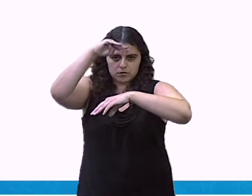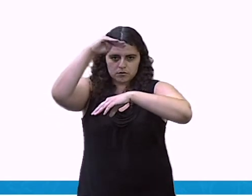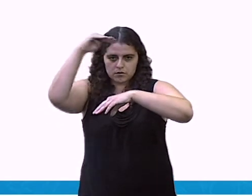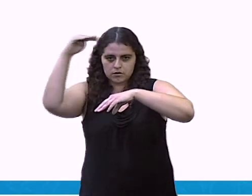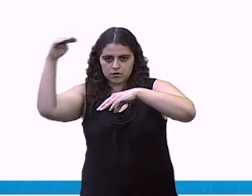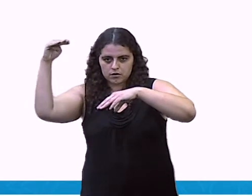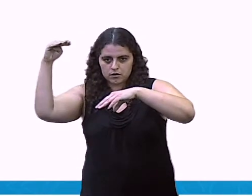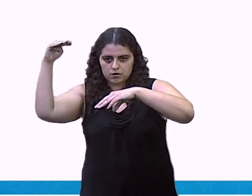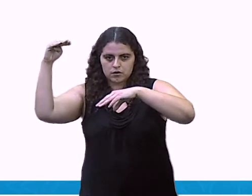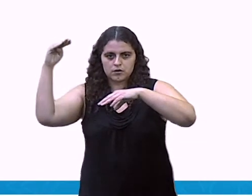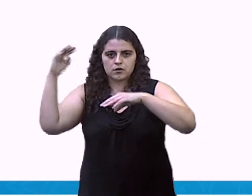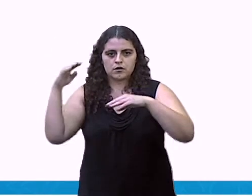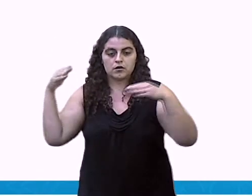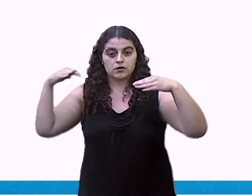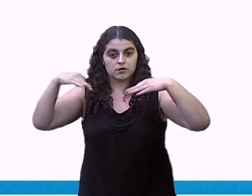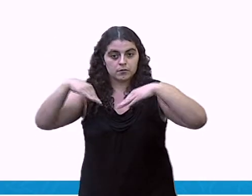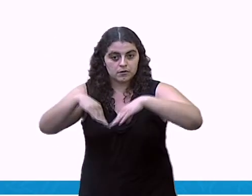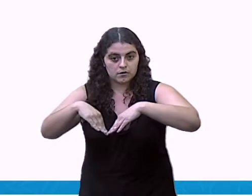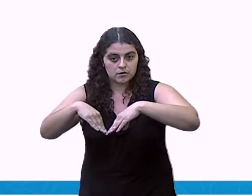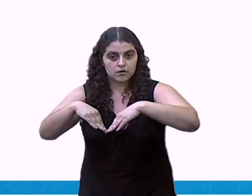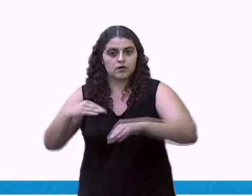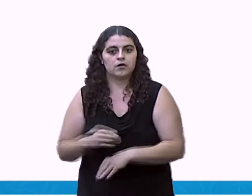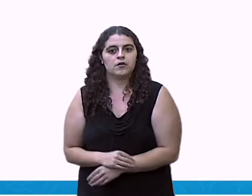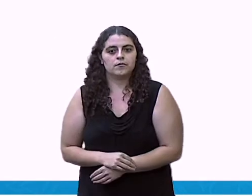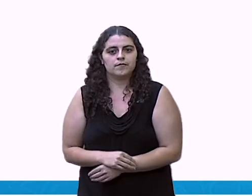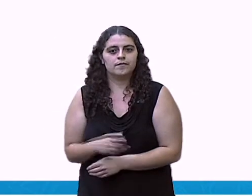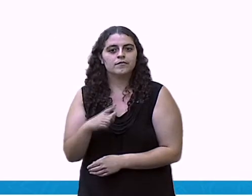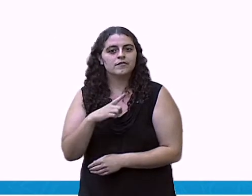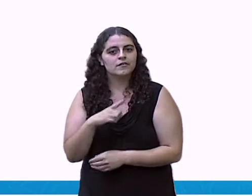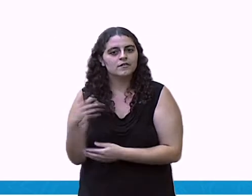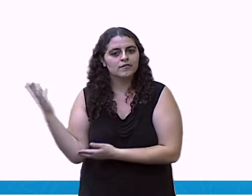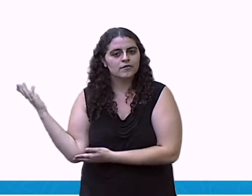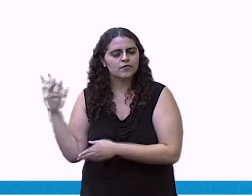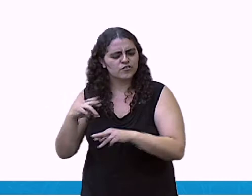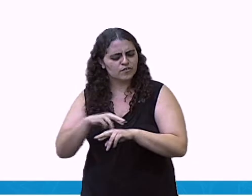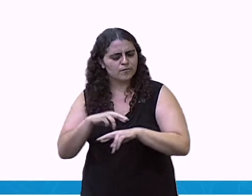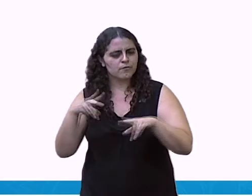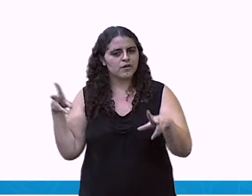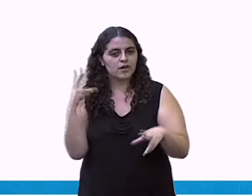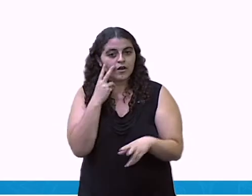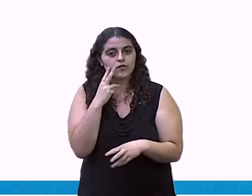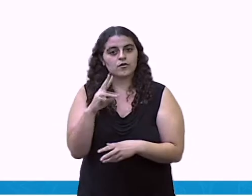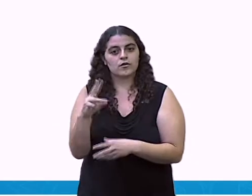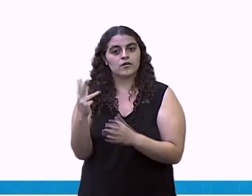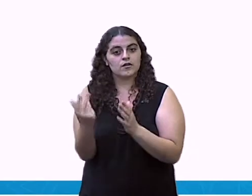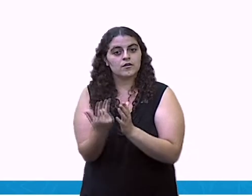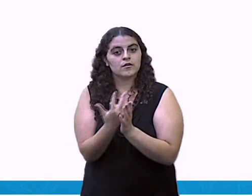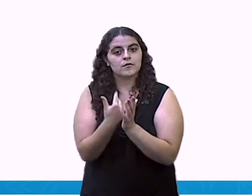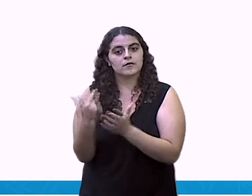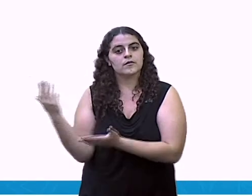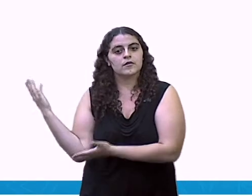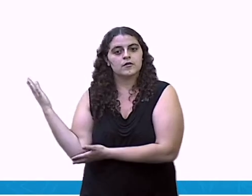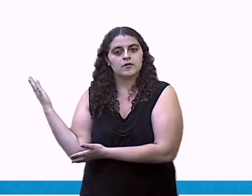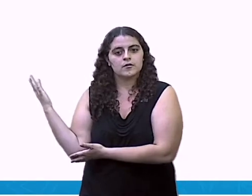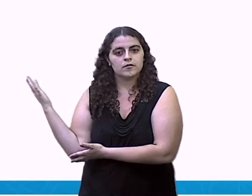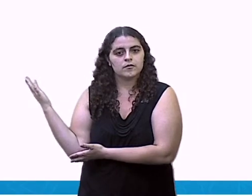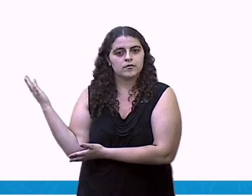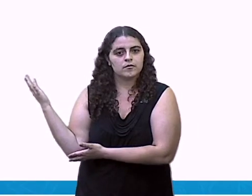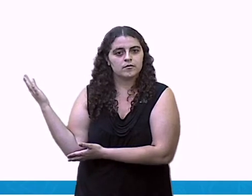planaltos, planícies, depressões, são diferentes tipos de relevo que são elementos